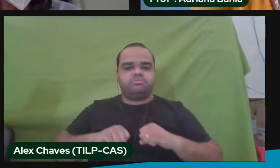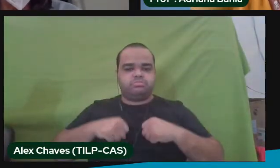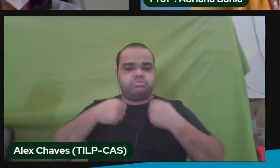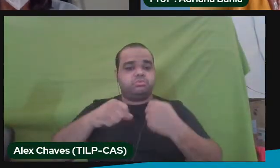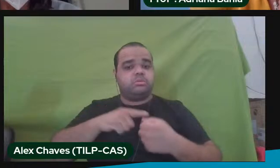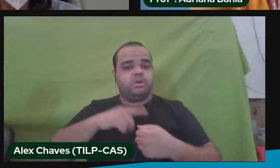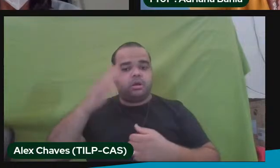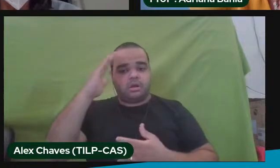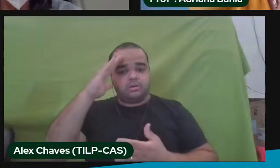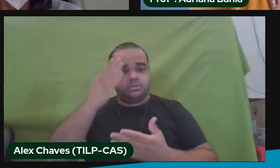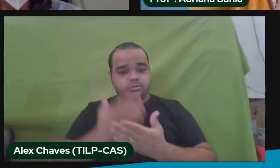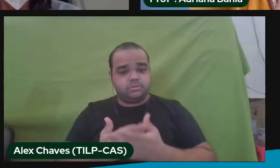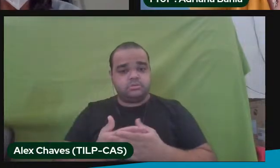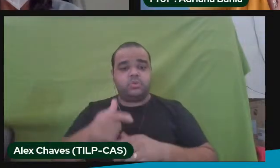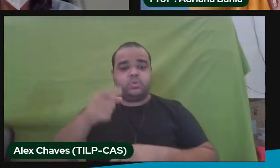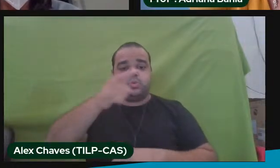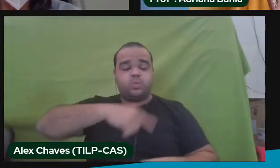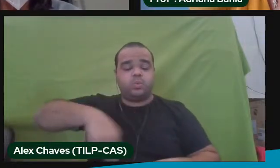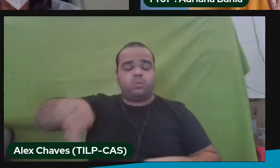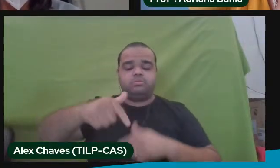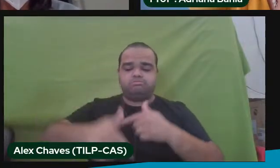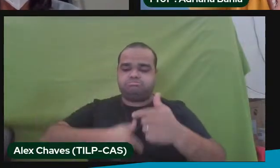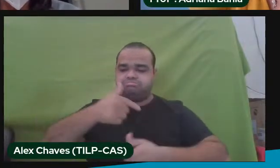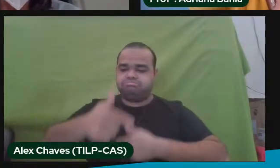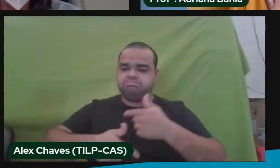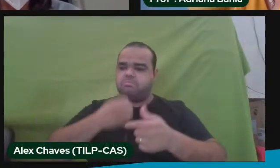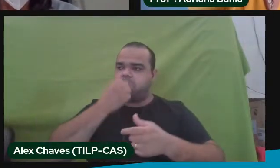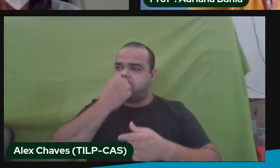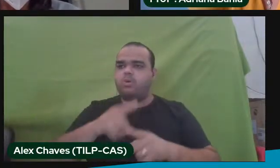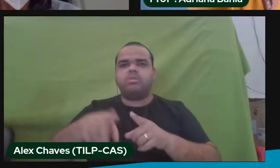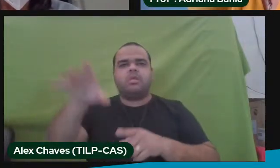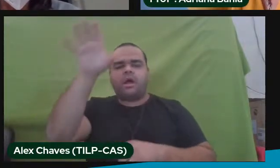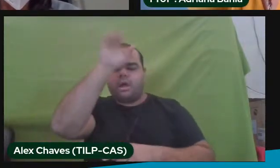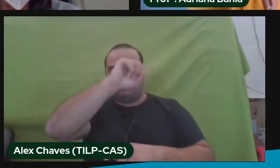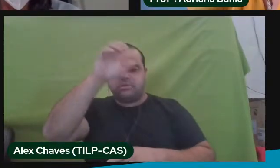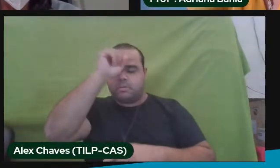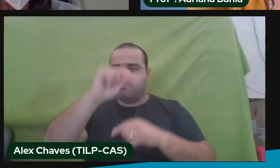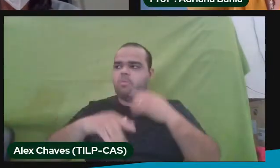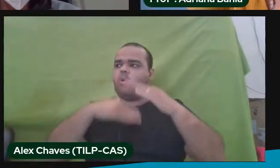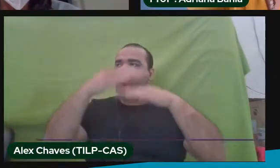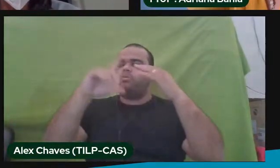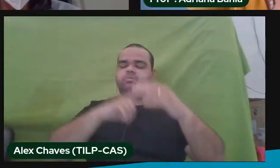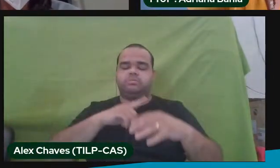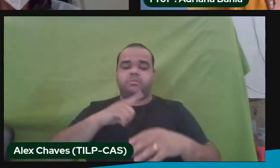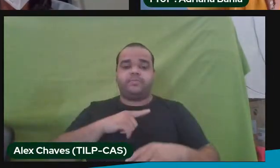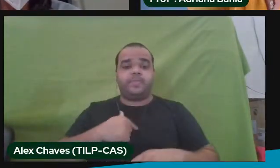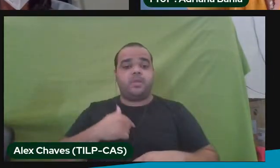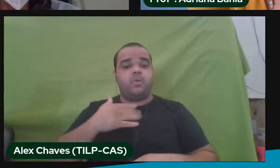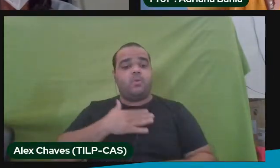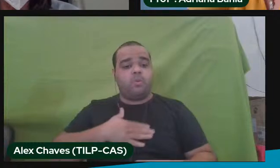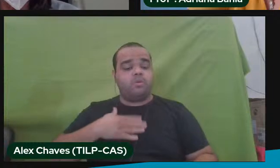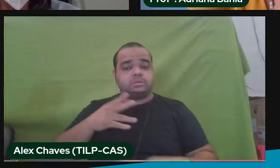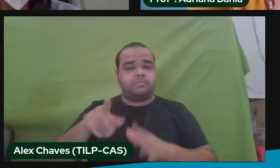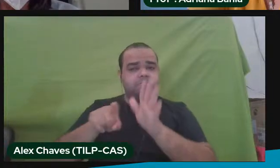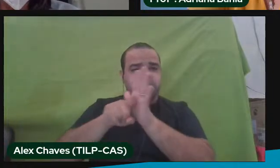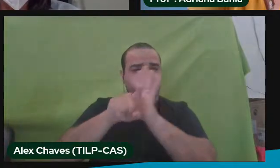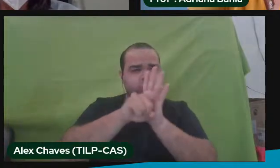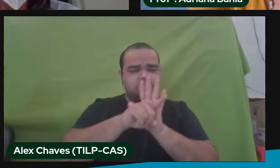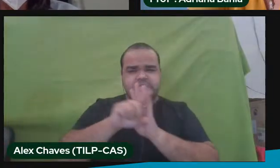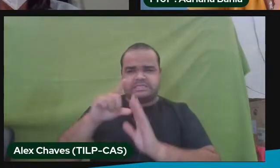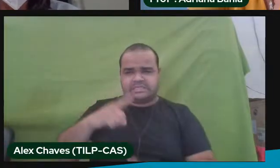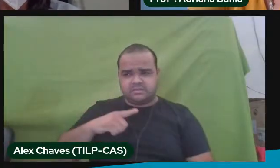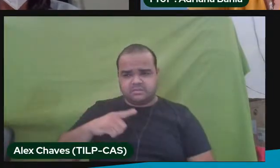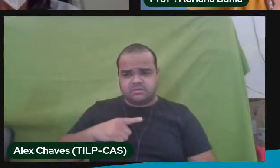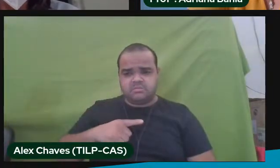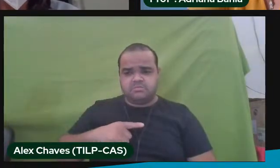aprendizado muito grande para todos nós, e Eu gostaria de saber se tem alguma pergunta, se